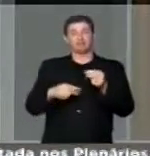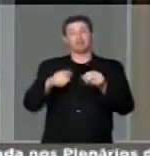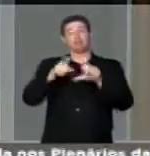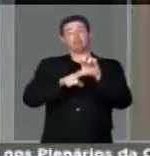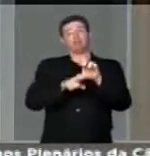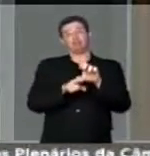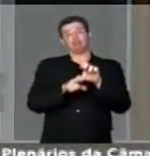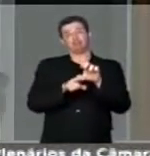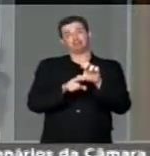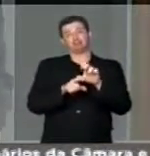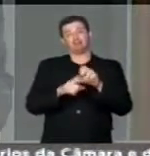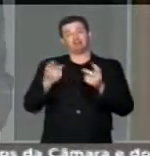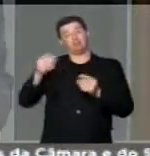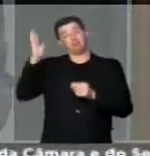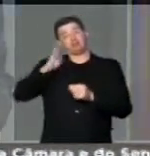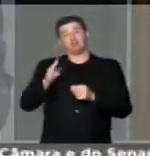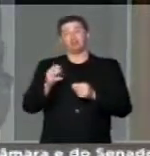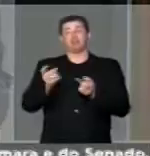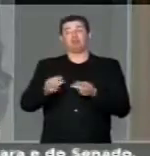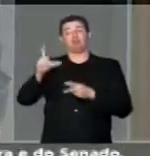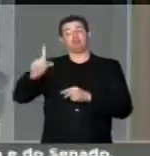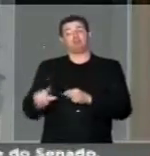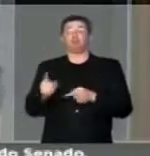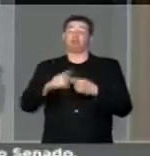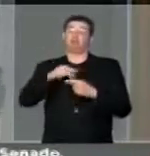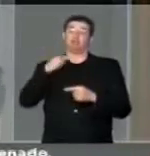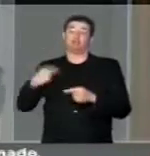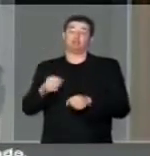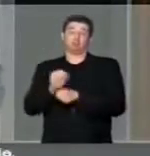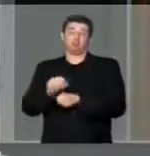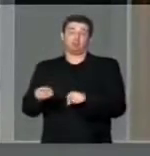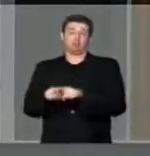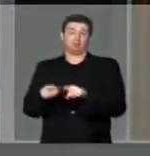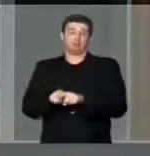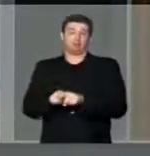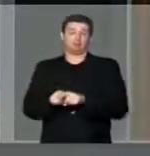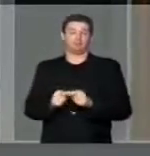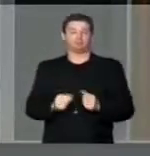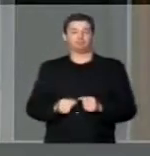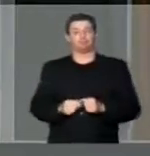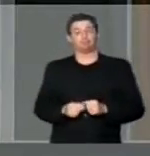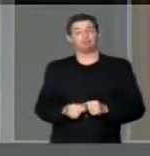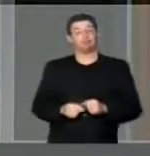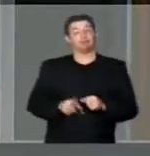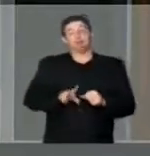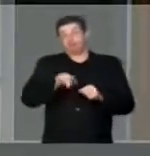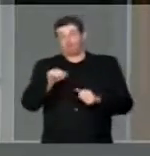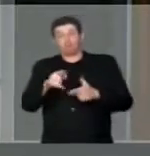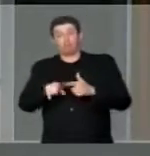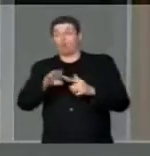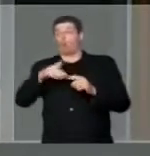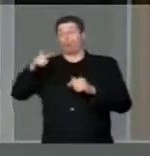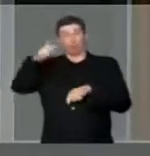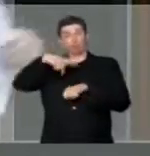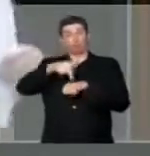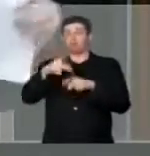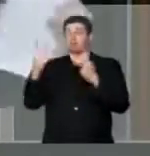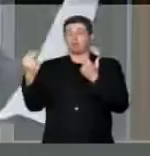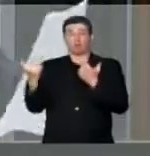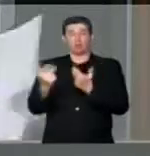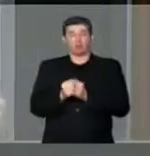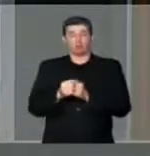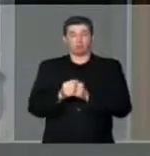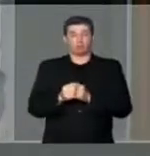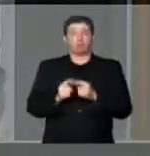primarização, que é o que fizeram com o Brasil nessas últimas décadas, né, vai ficar numa situação pior. Mas qual